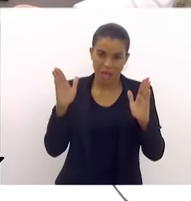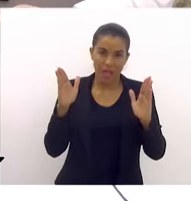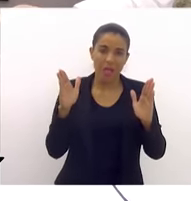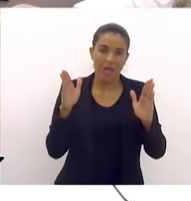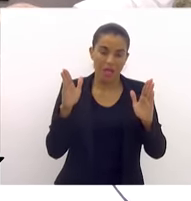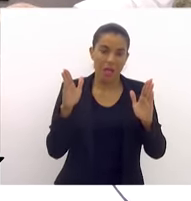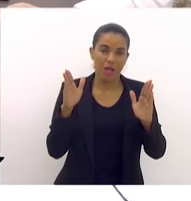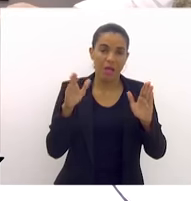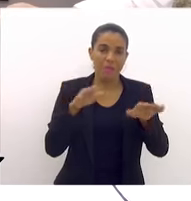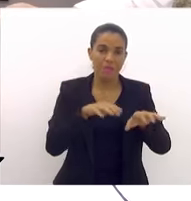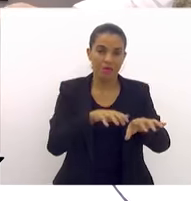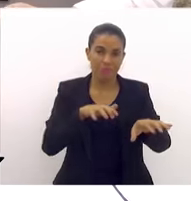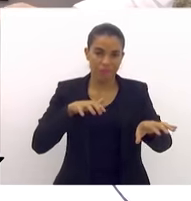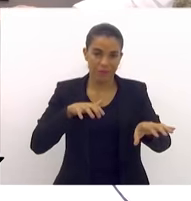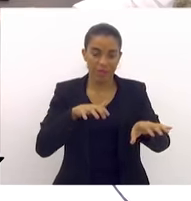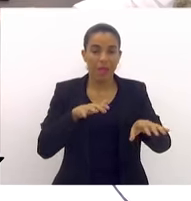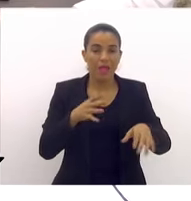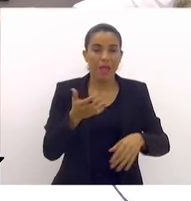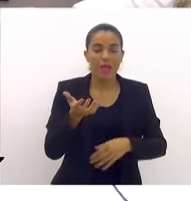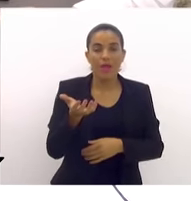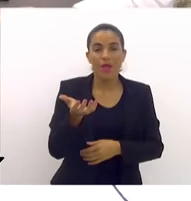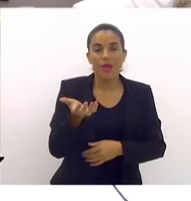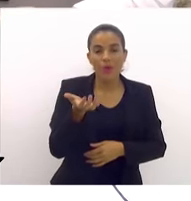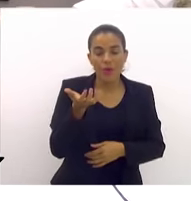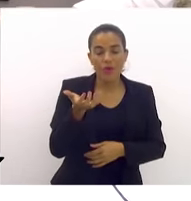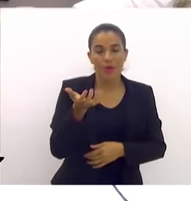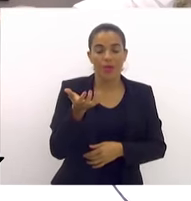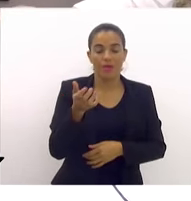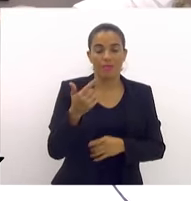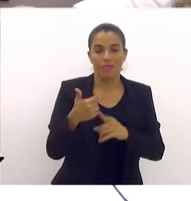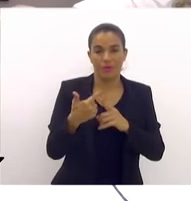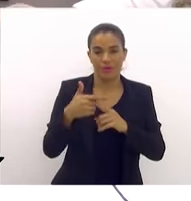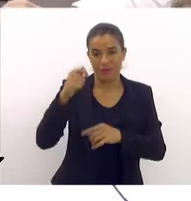abriu a divergência, a autora